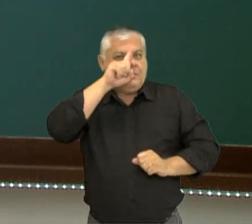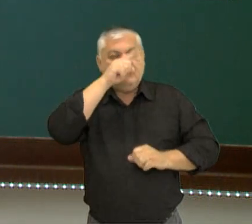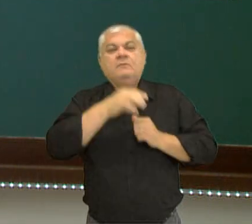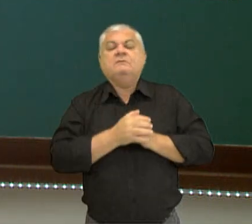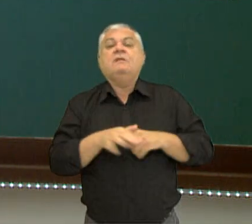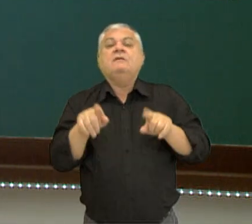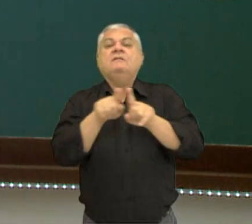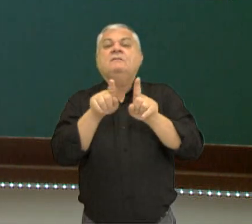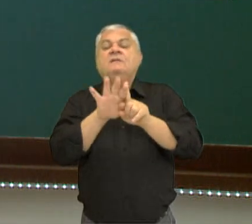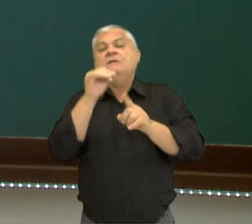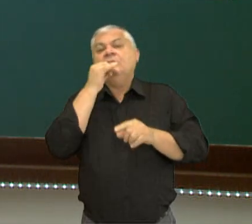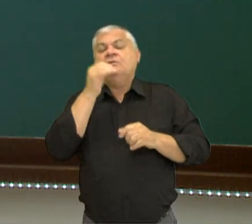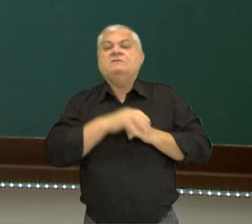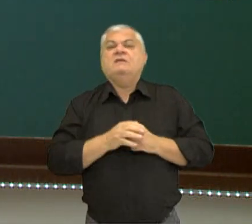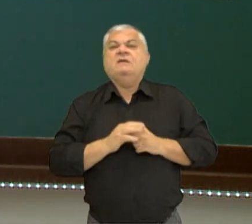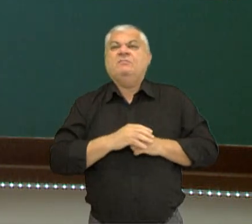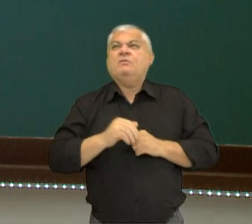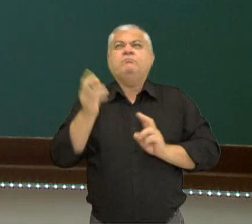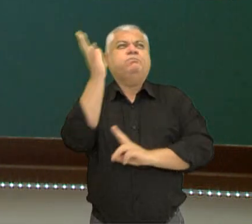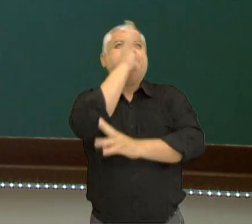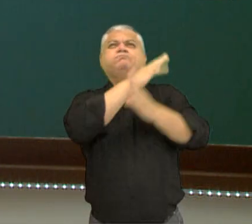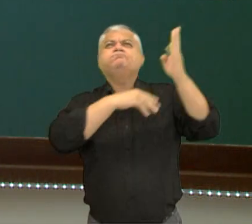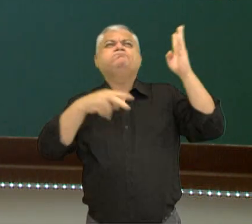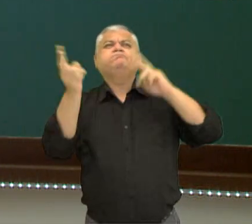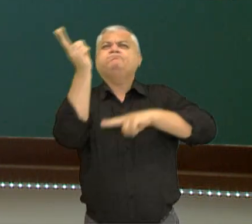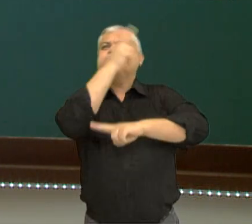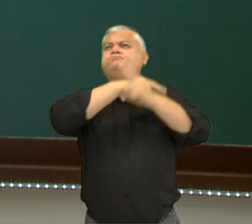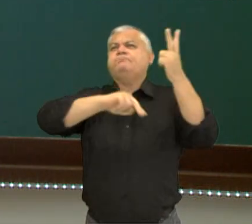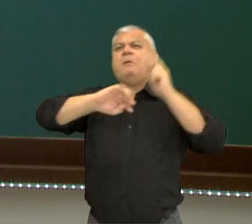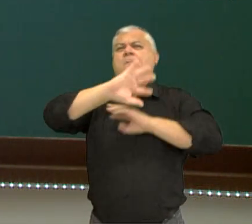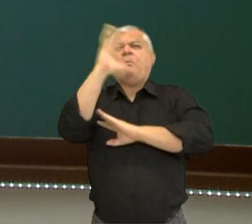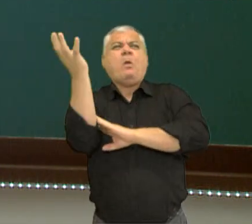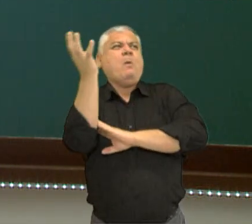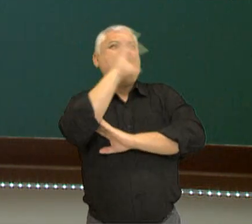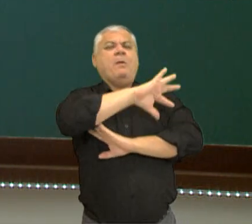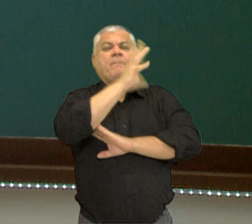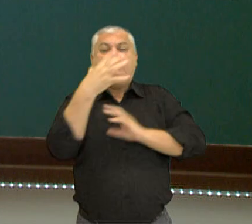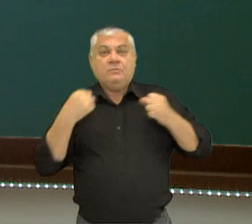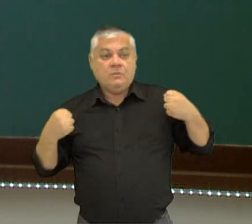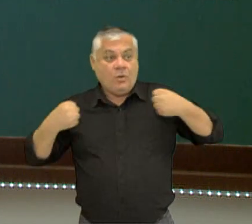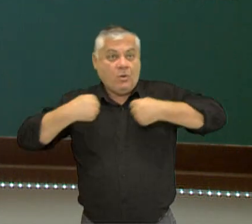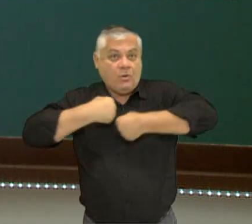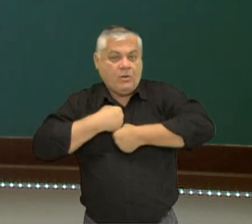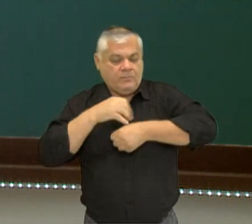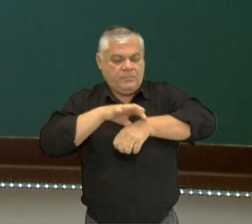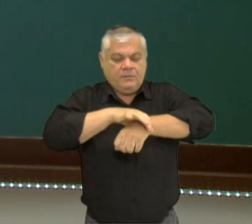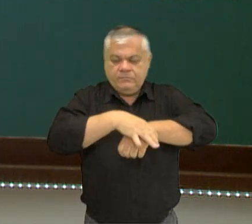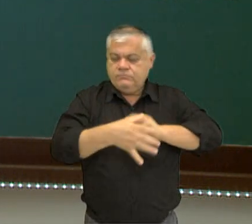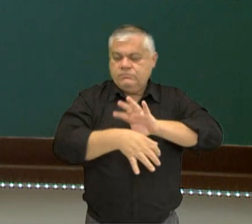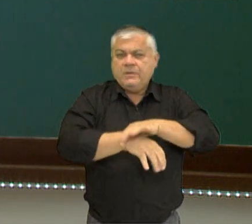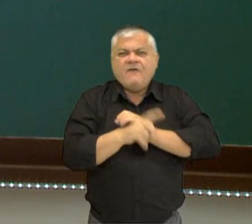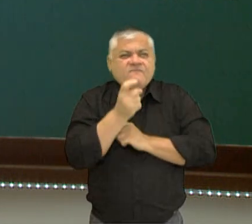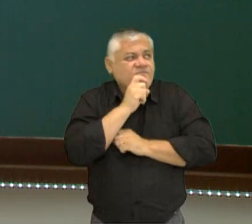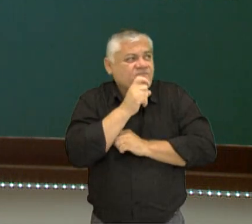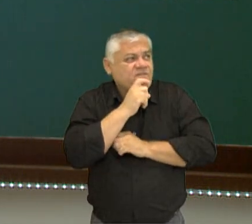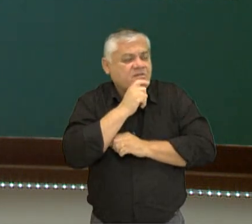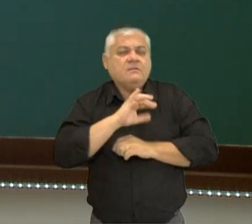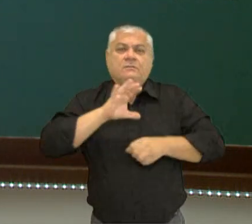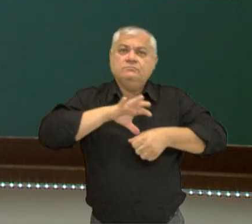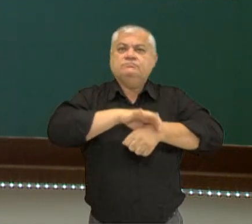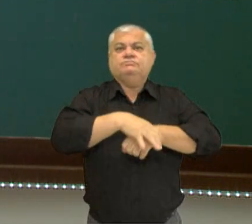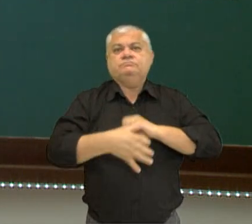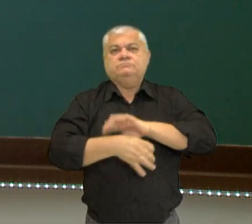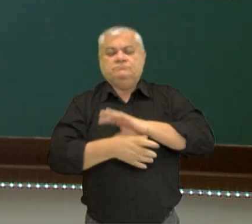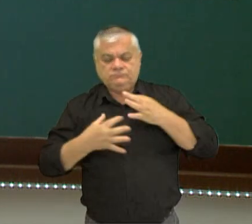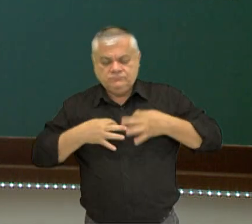se expor a mudanças muito bruscas de temperatura, tá? Então andar agasalhado em dias mais frios, não sair